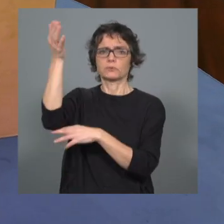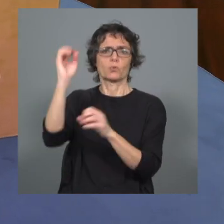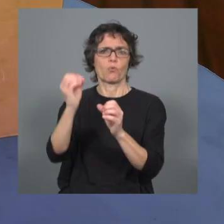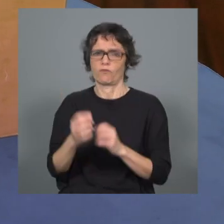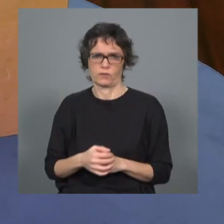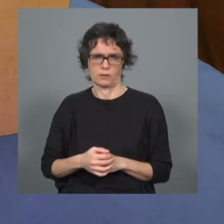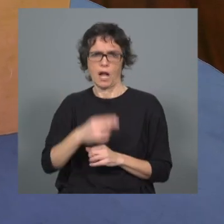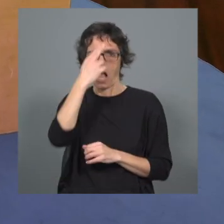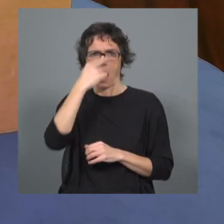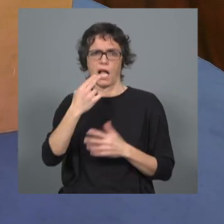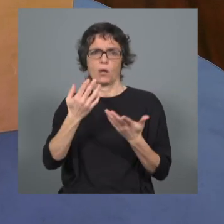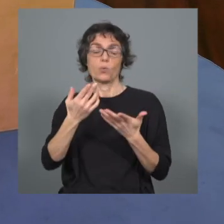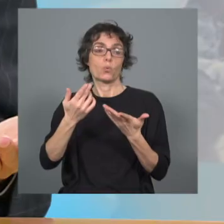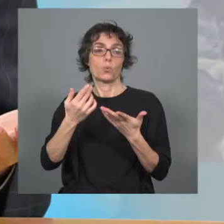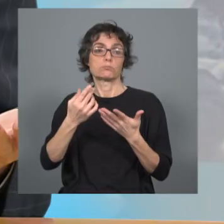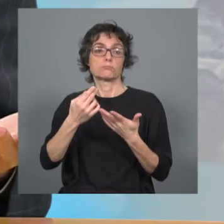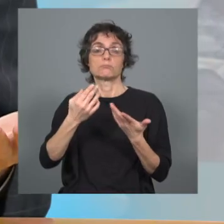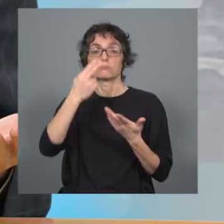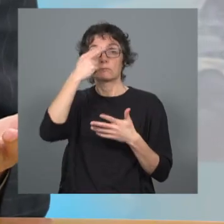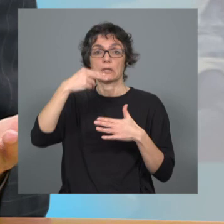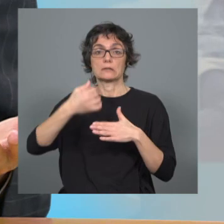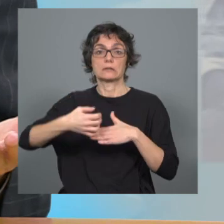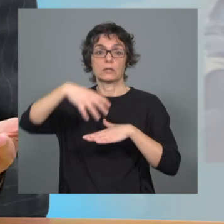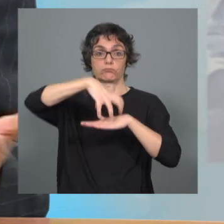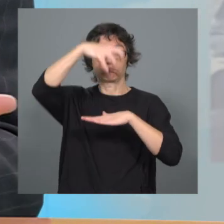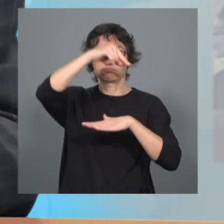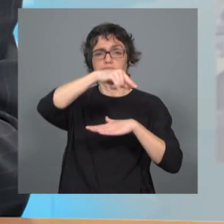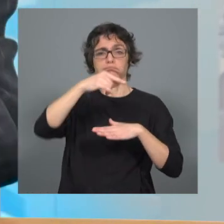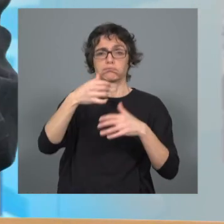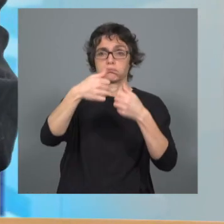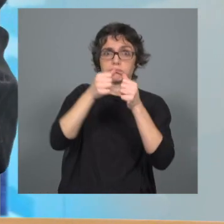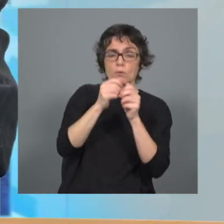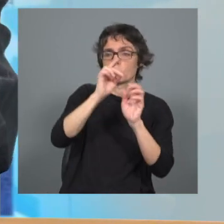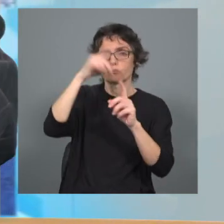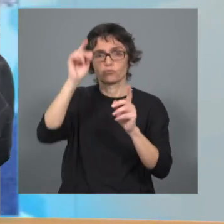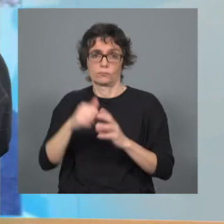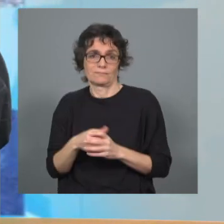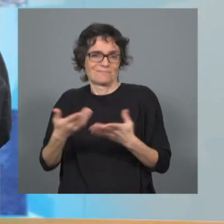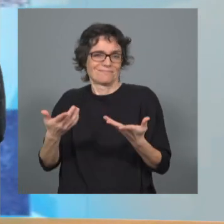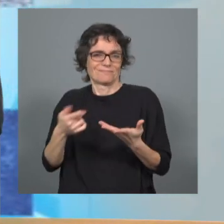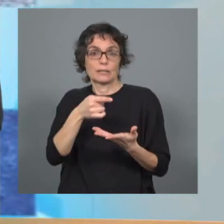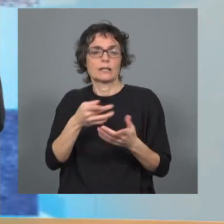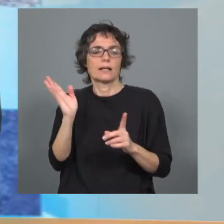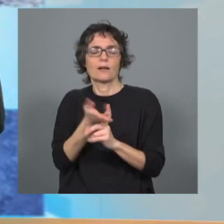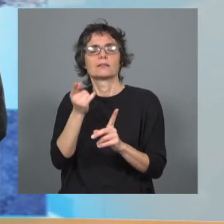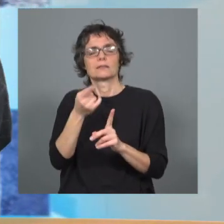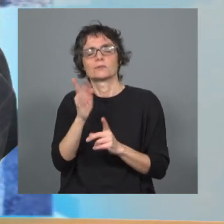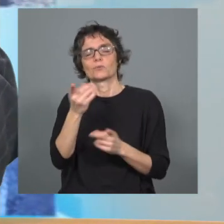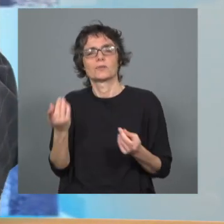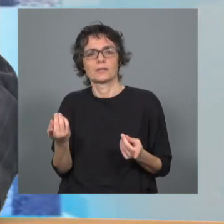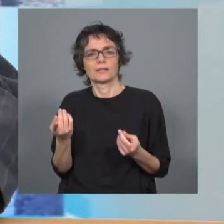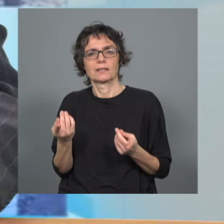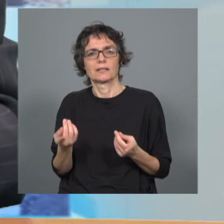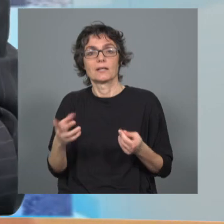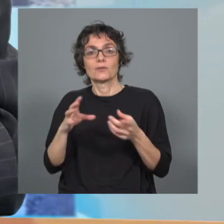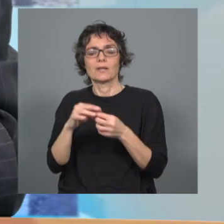castelo, andava nas proximidades das povoações. Portanto, as condenações são essencialmente